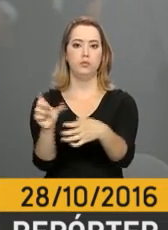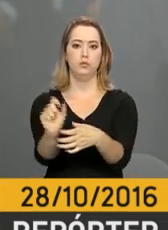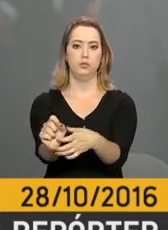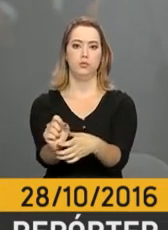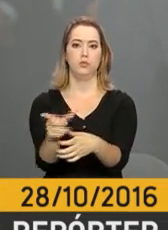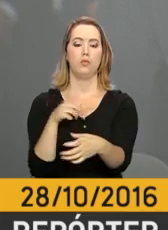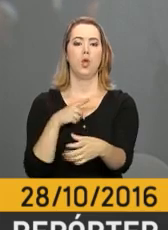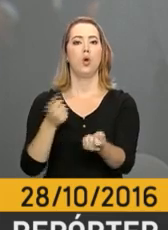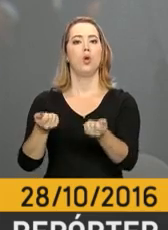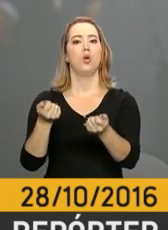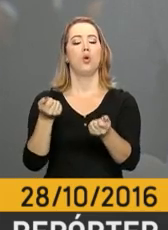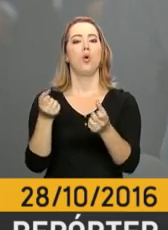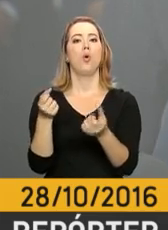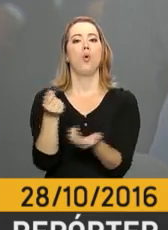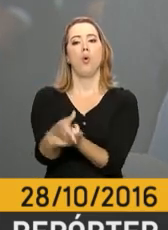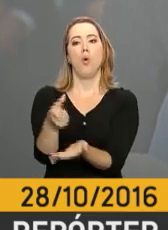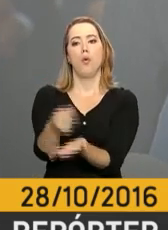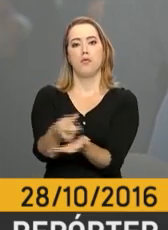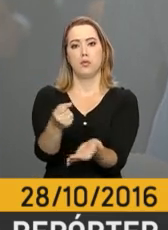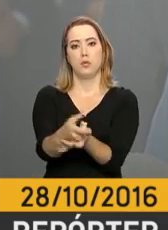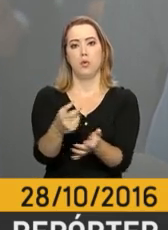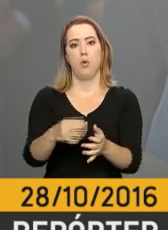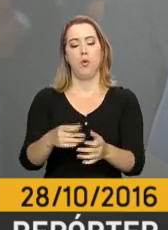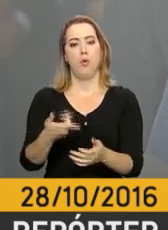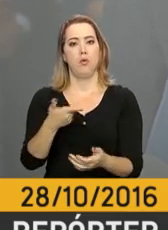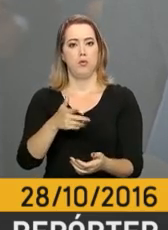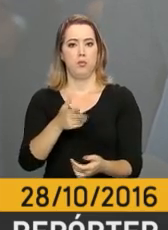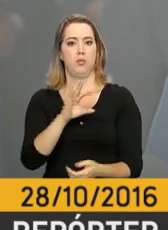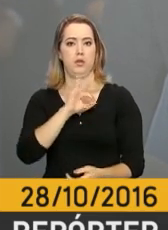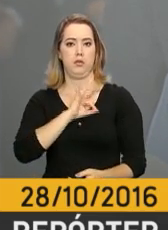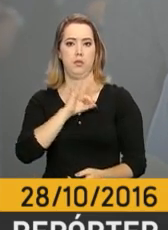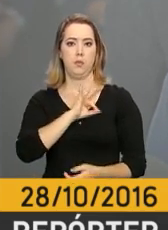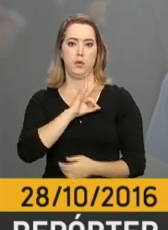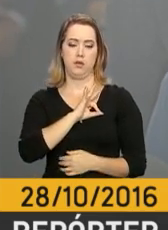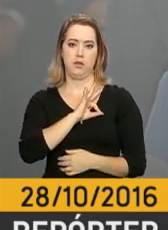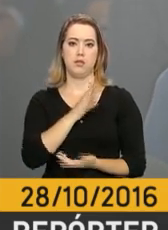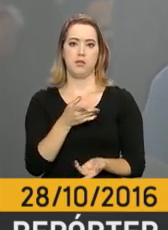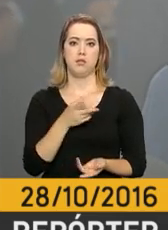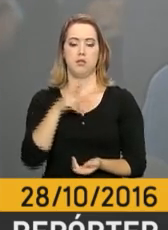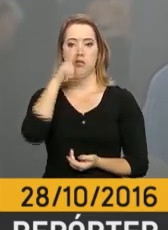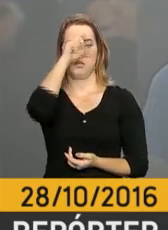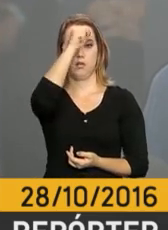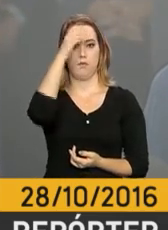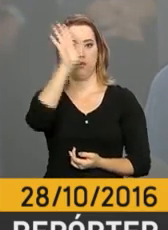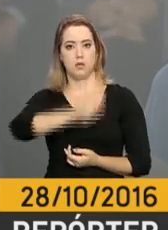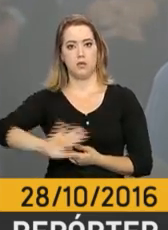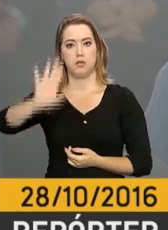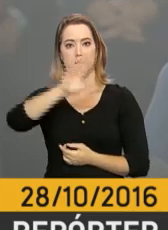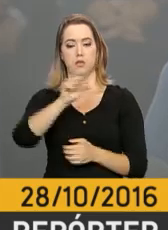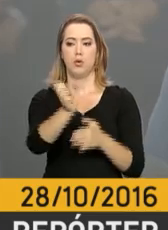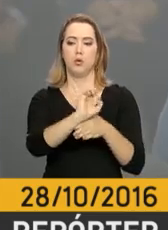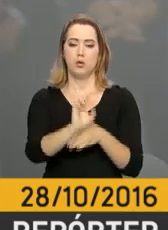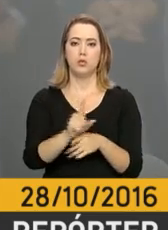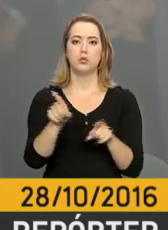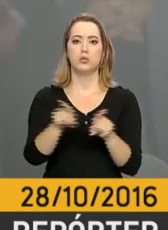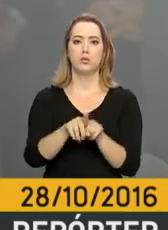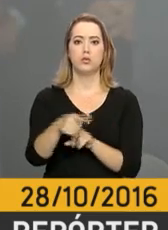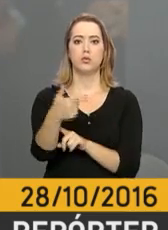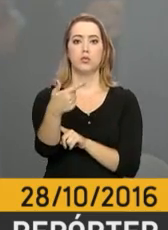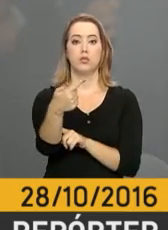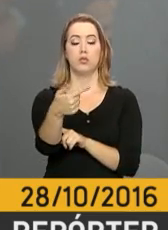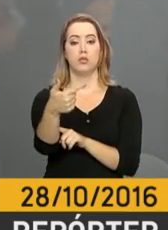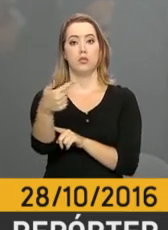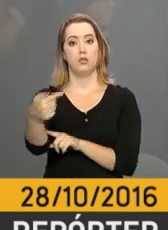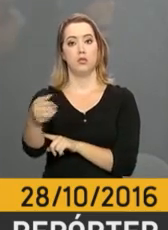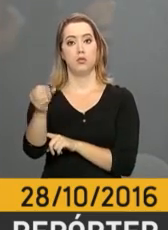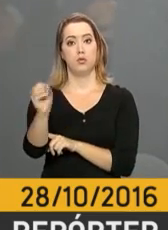de equipamentos da polícia, seja nacional, da Força Nacional, seja dos Estados, nós já liberamos